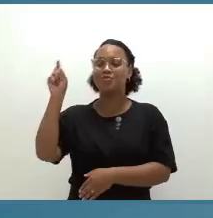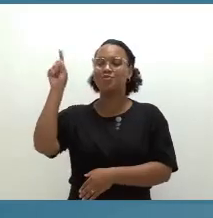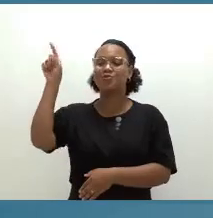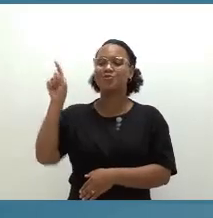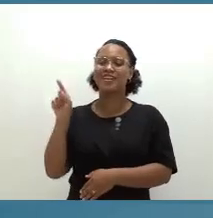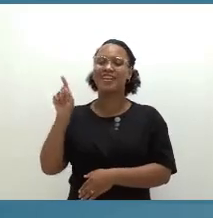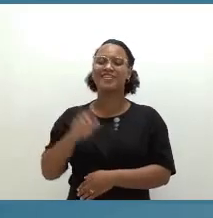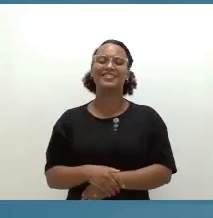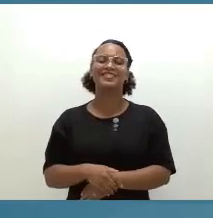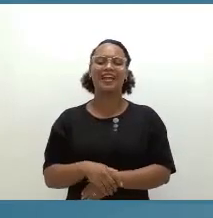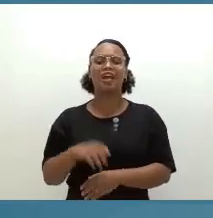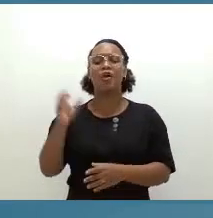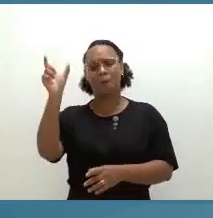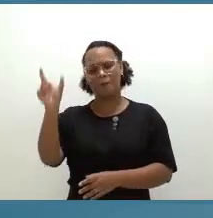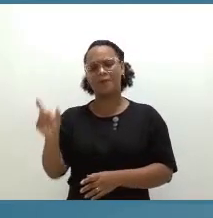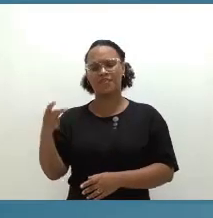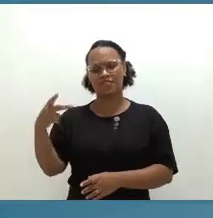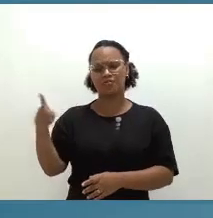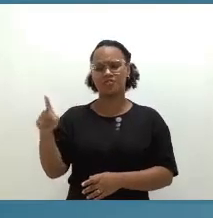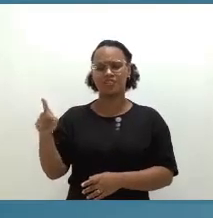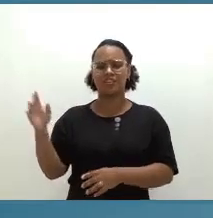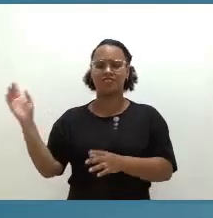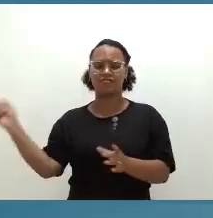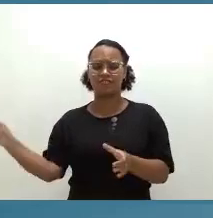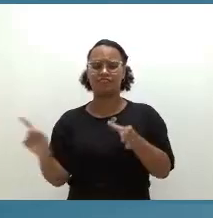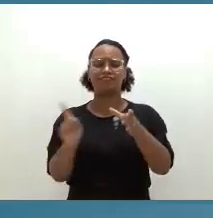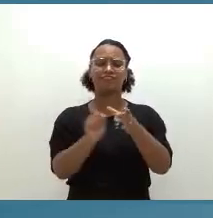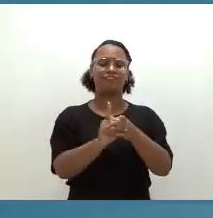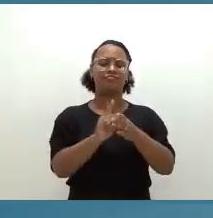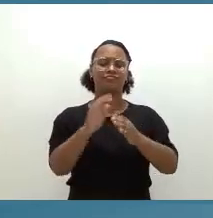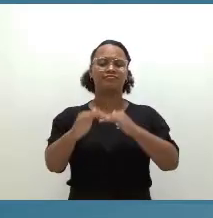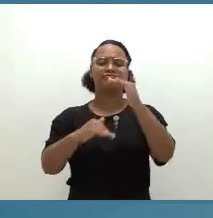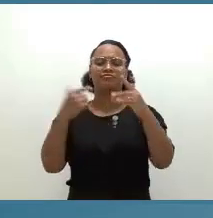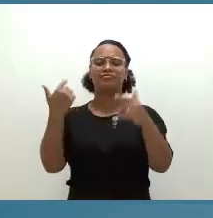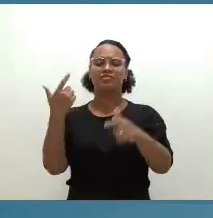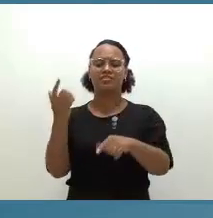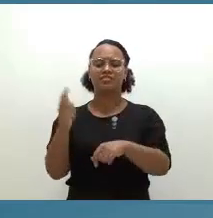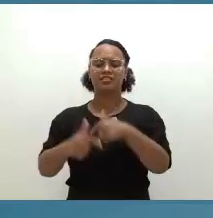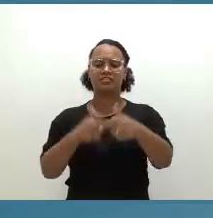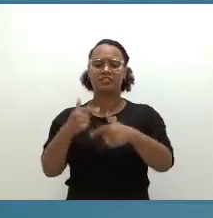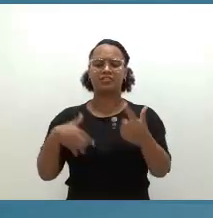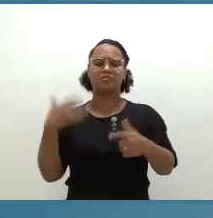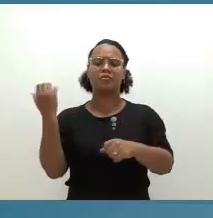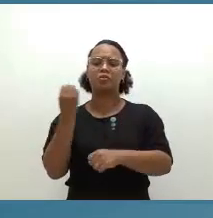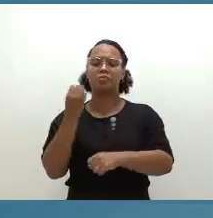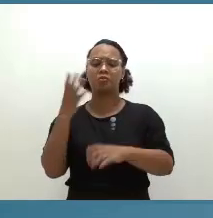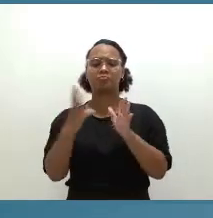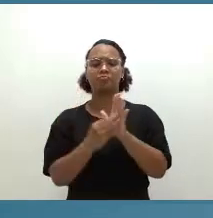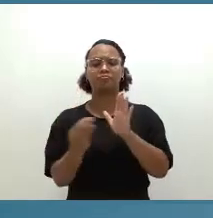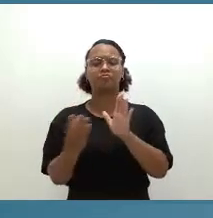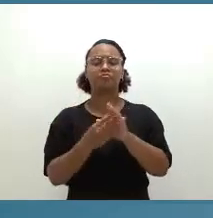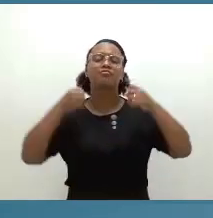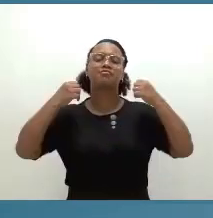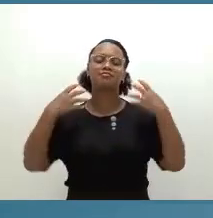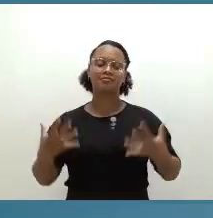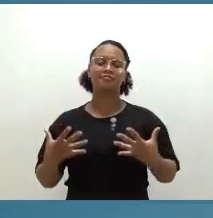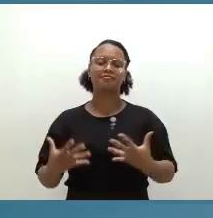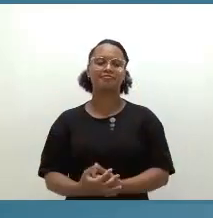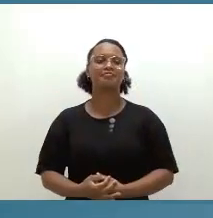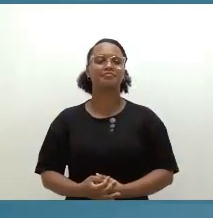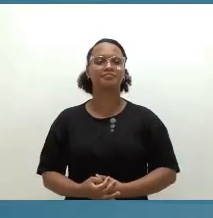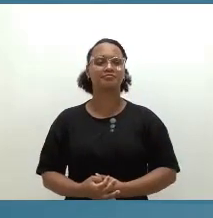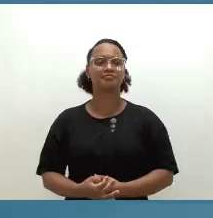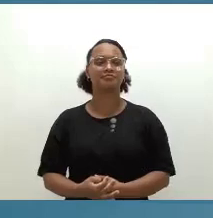Mas o perfil dele, eu tenho certeza que vai trazer um trabalho, vai ser uma coisa de tudo. Tá? Eu desejo a vocês, tá? Que